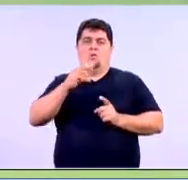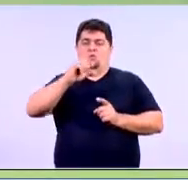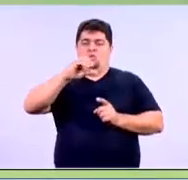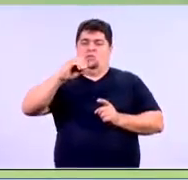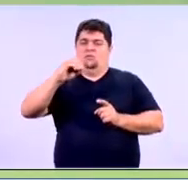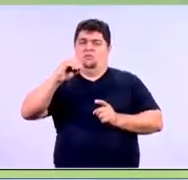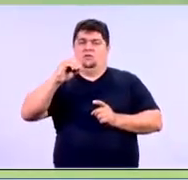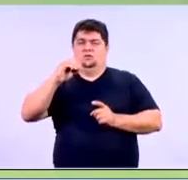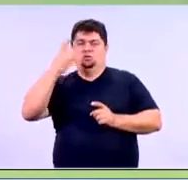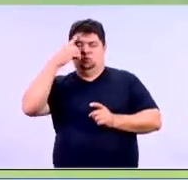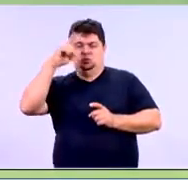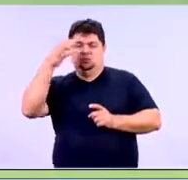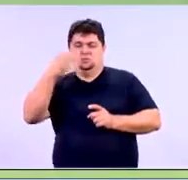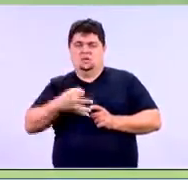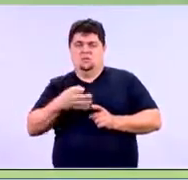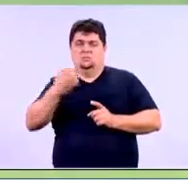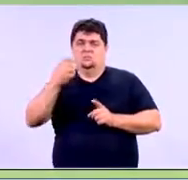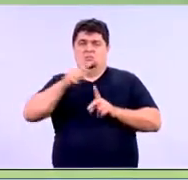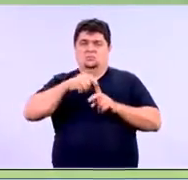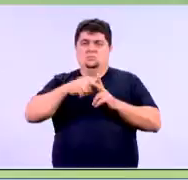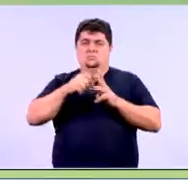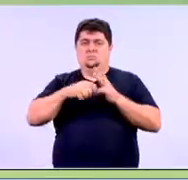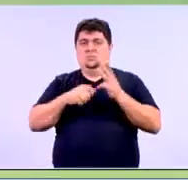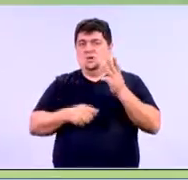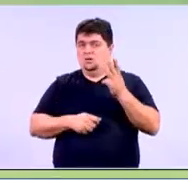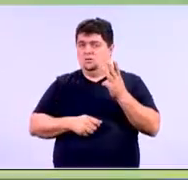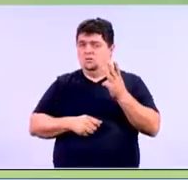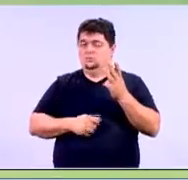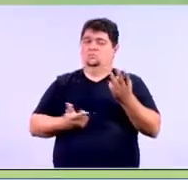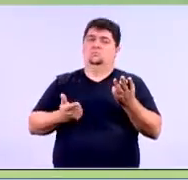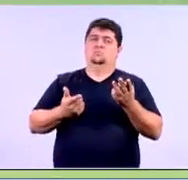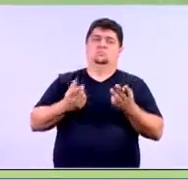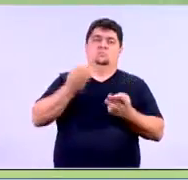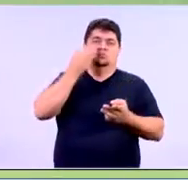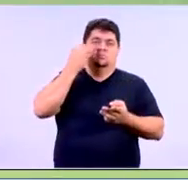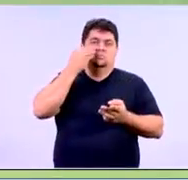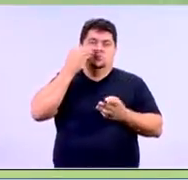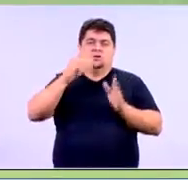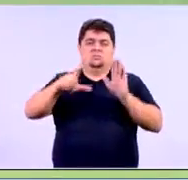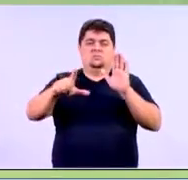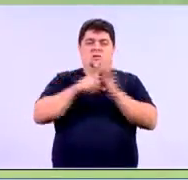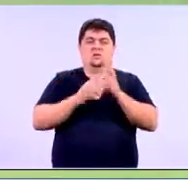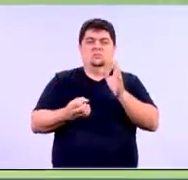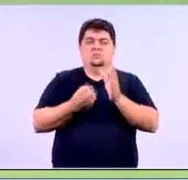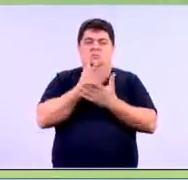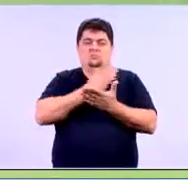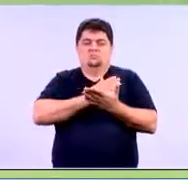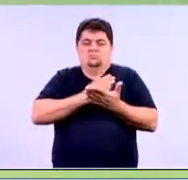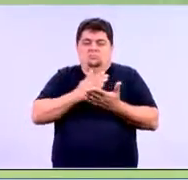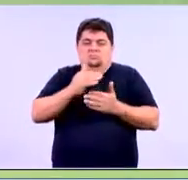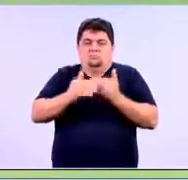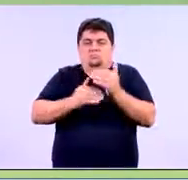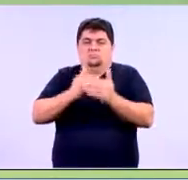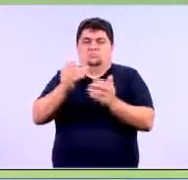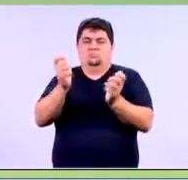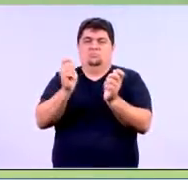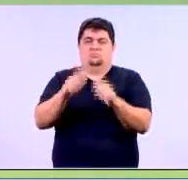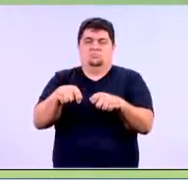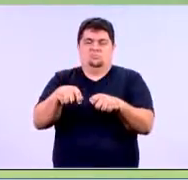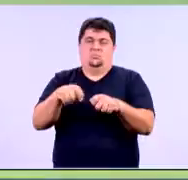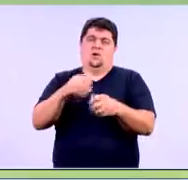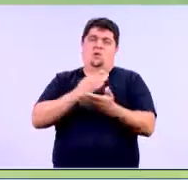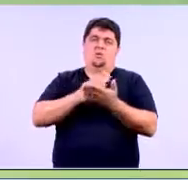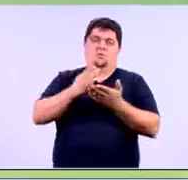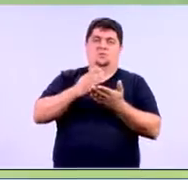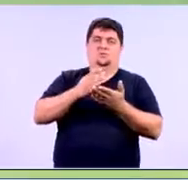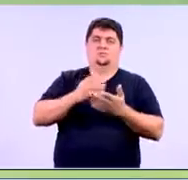90 dias da data em que haja sido publicada a lei que os instituiu ou